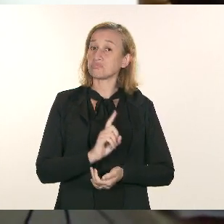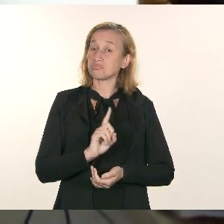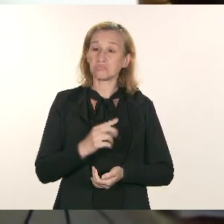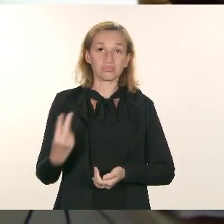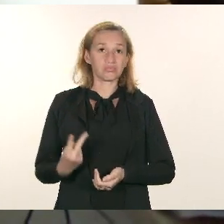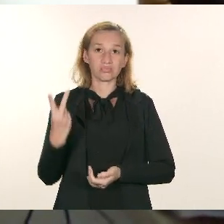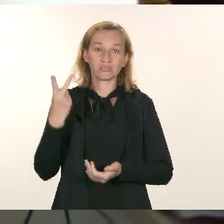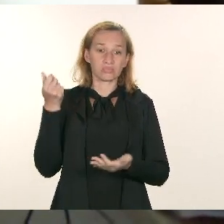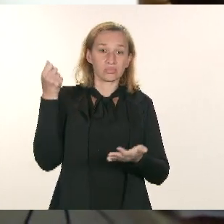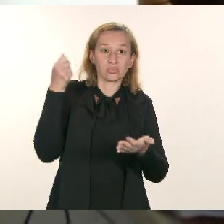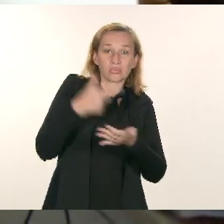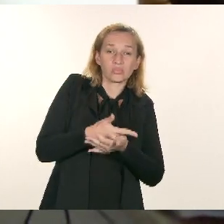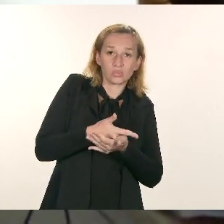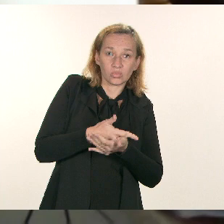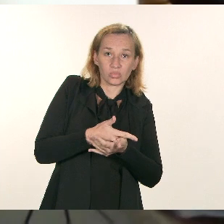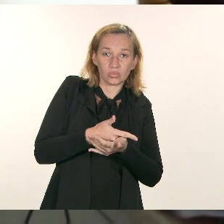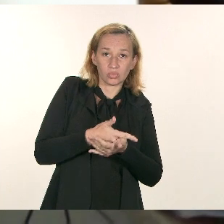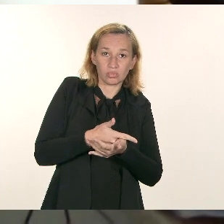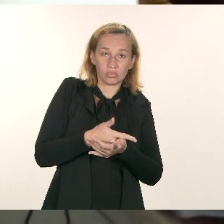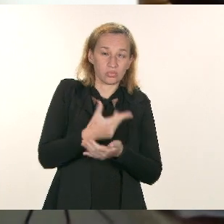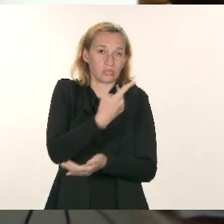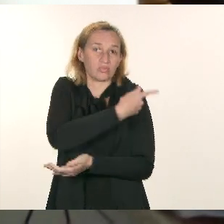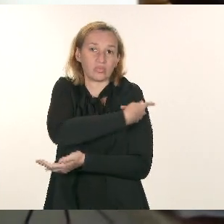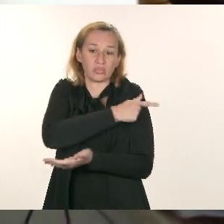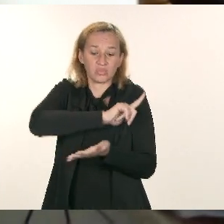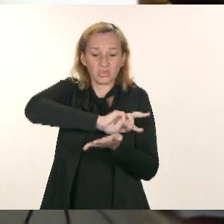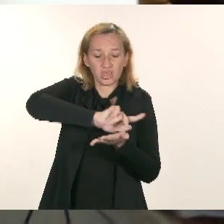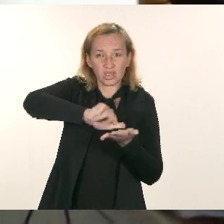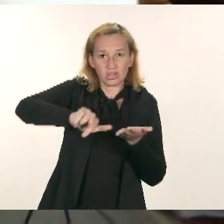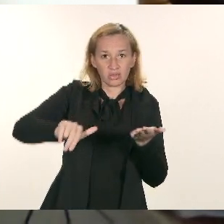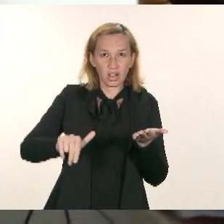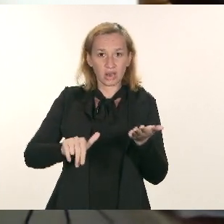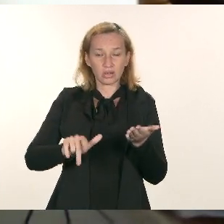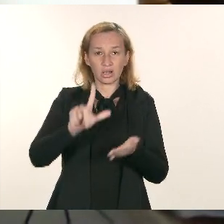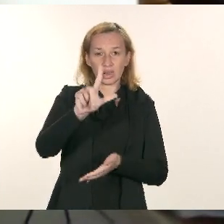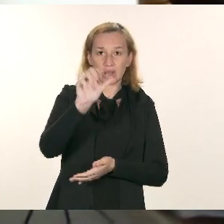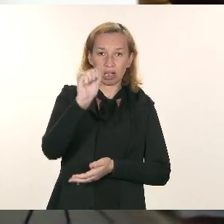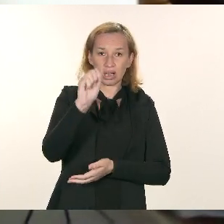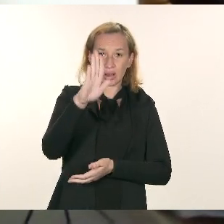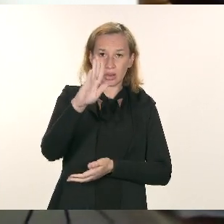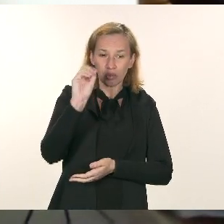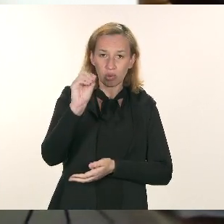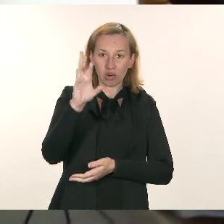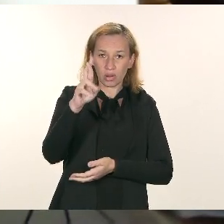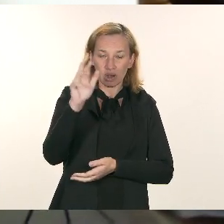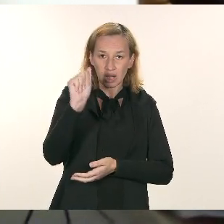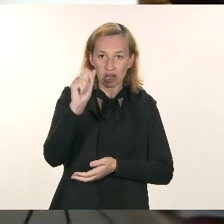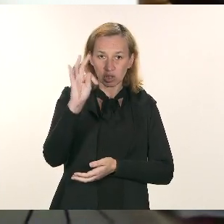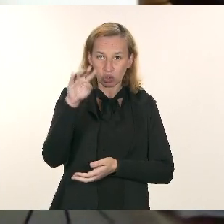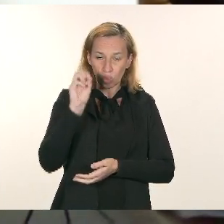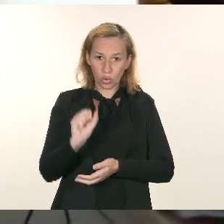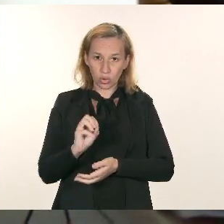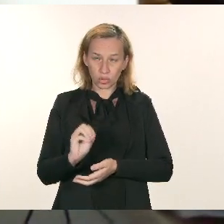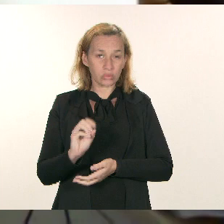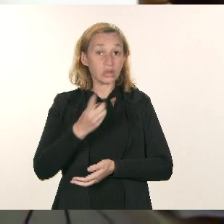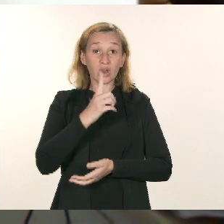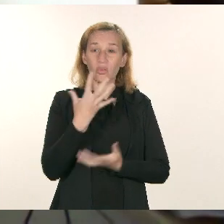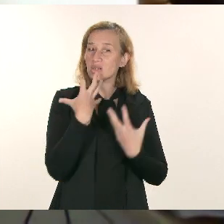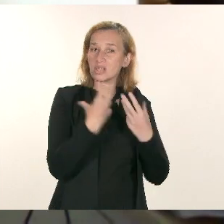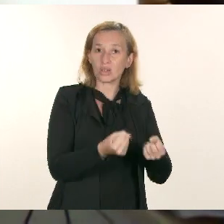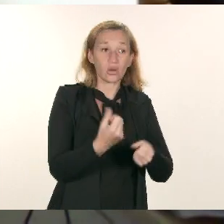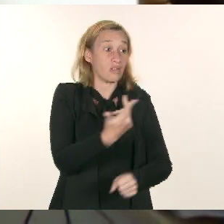vacina dos mais diversos laboratórios. Se negou a compra de vacinas